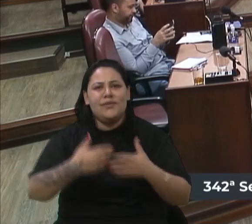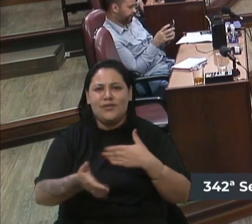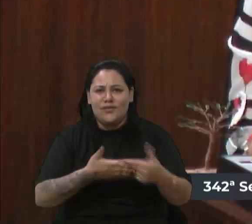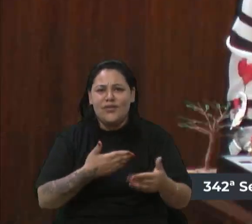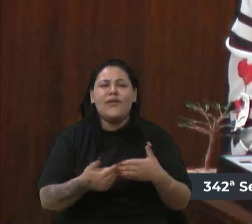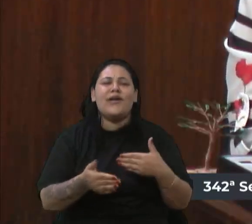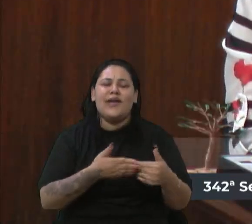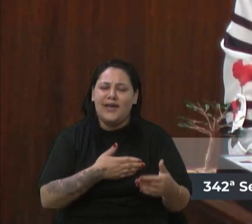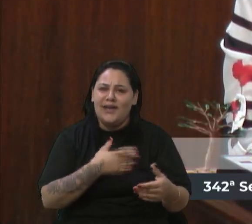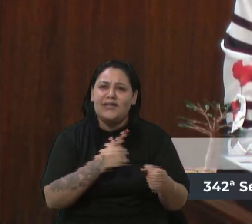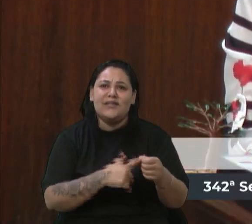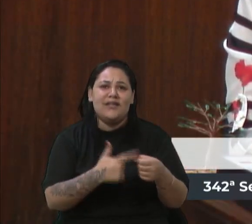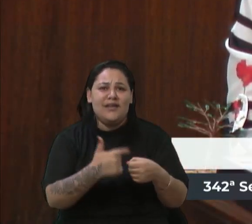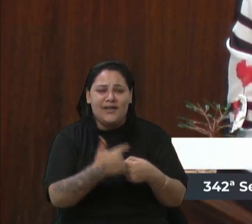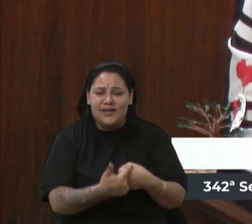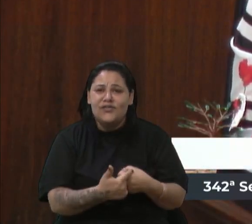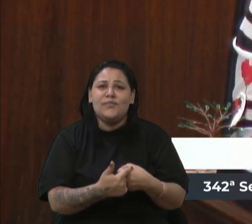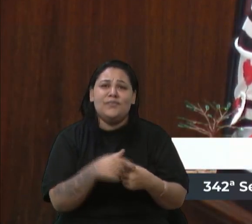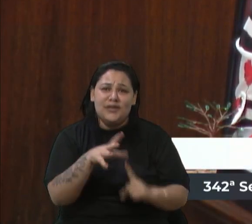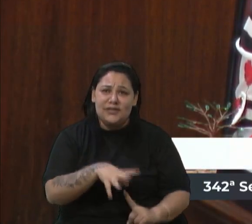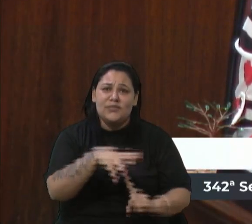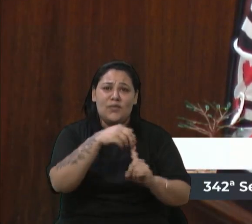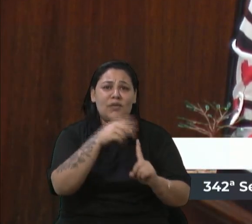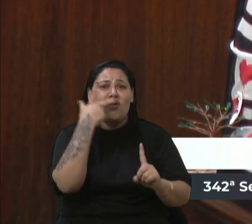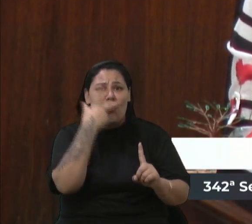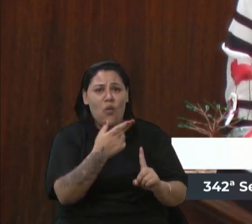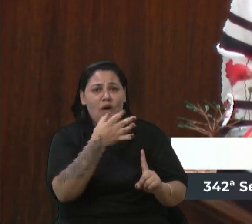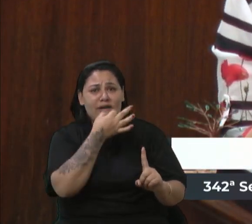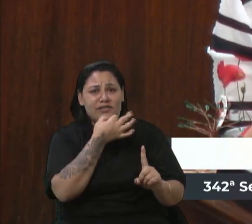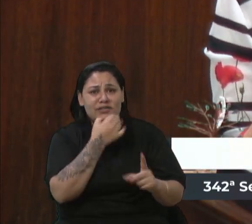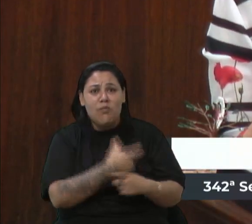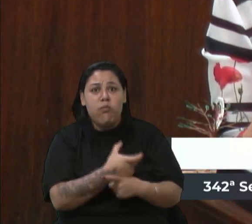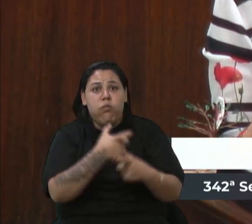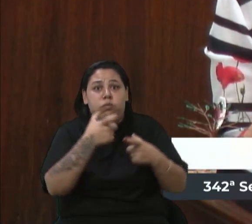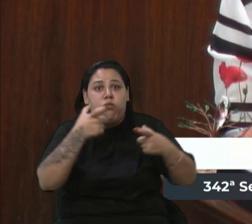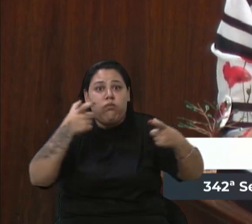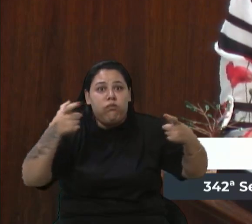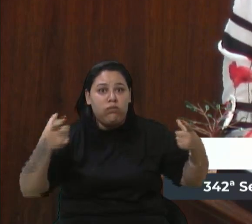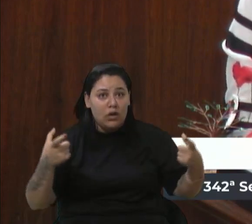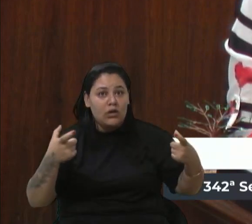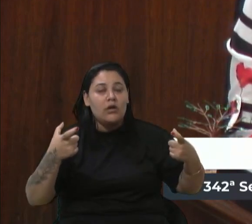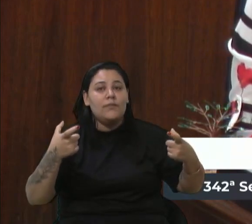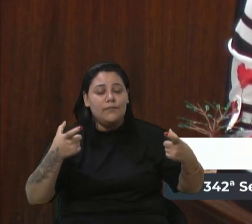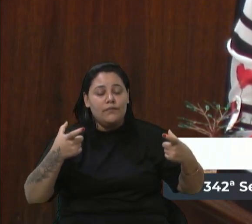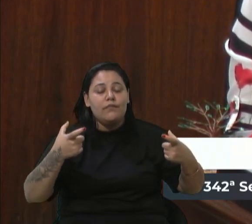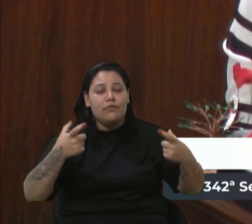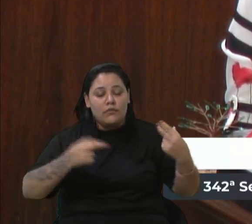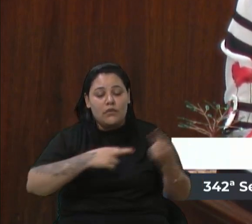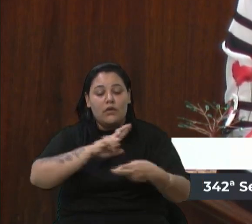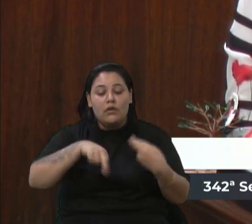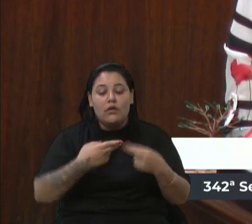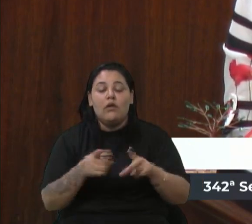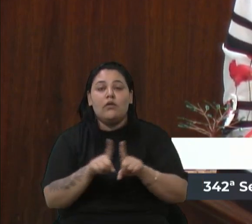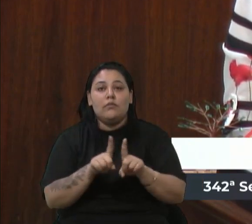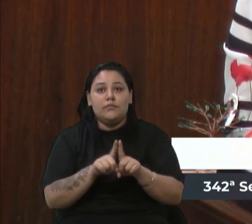do porte da nossa, né? É uma cidade pequena. E em relação a